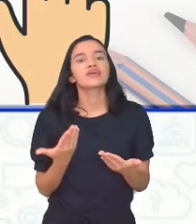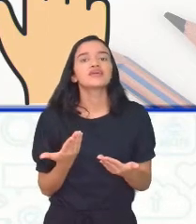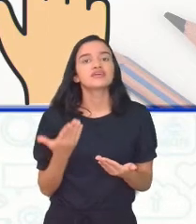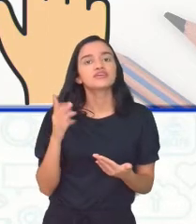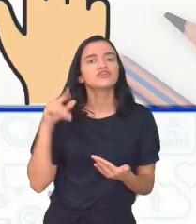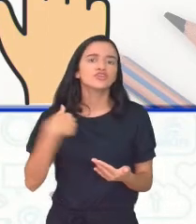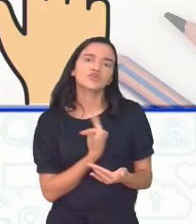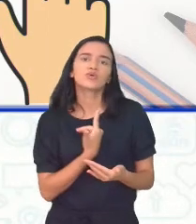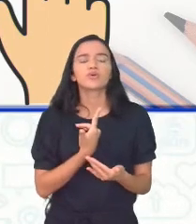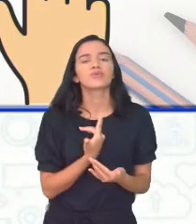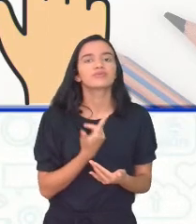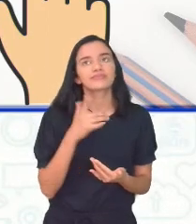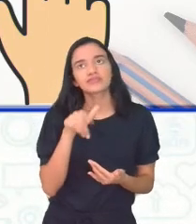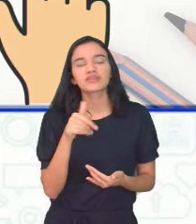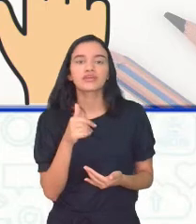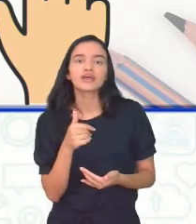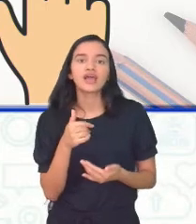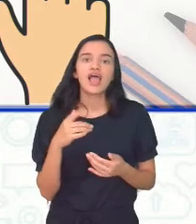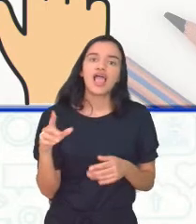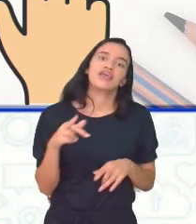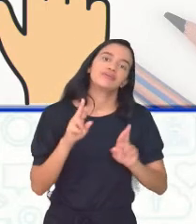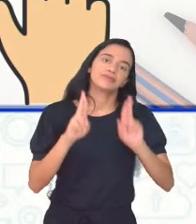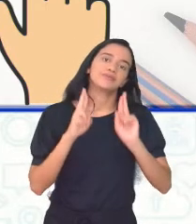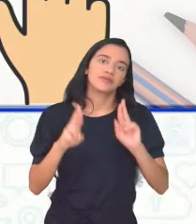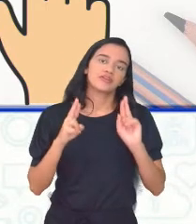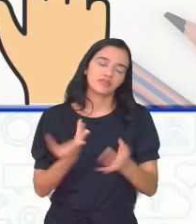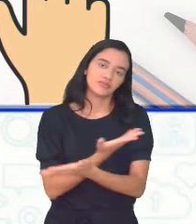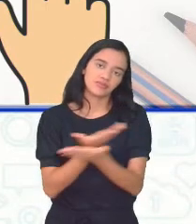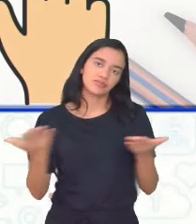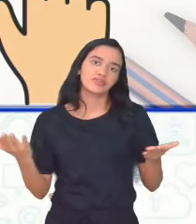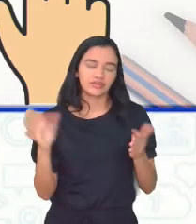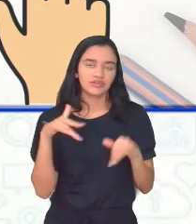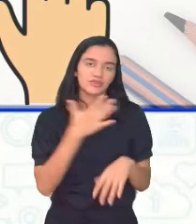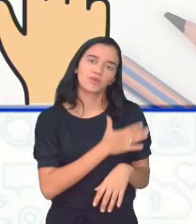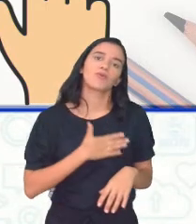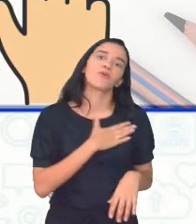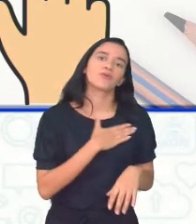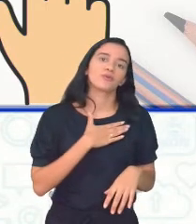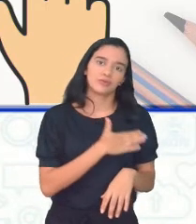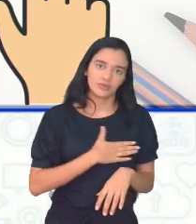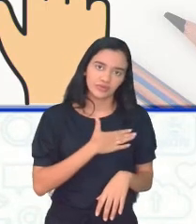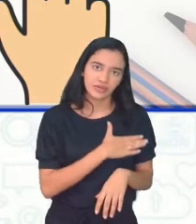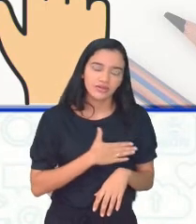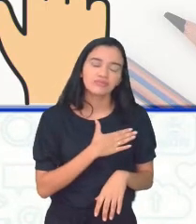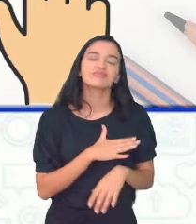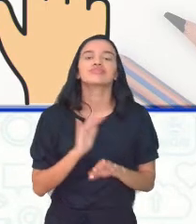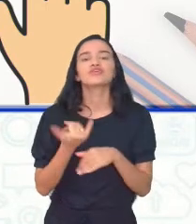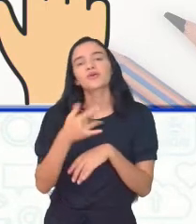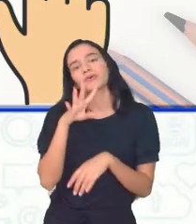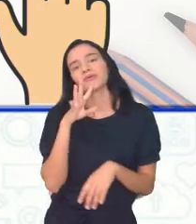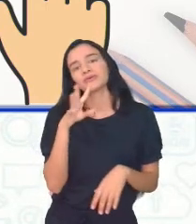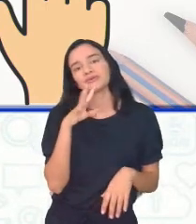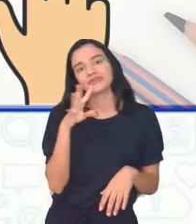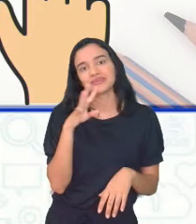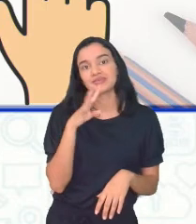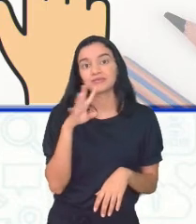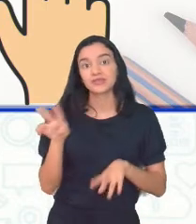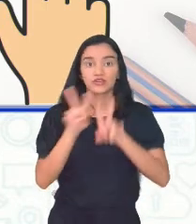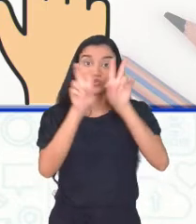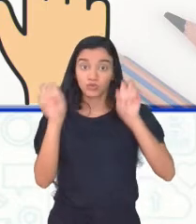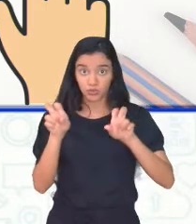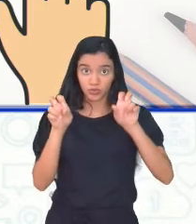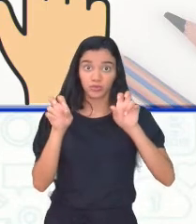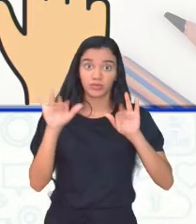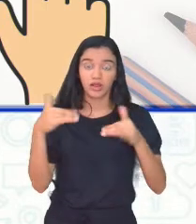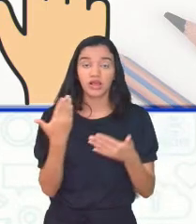a gente espera que vocês tenham gostado aí de conhecer um pouquinho mais sobre